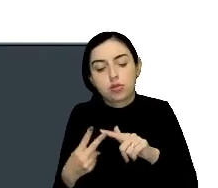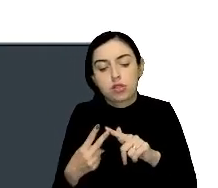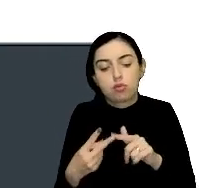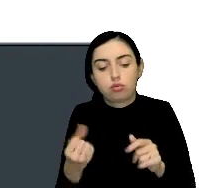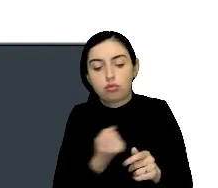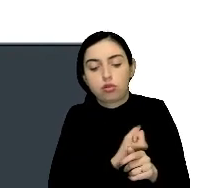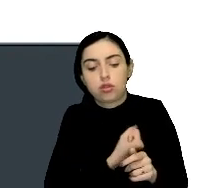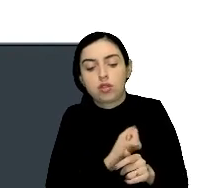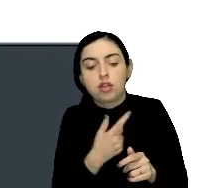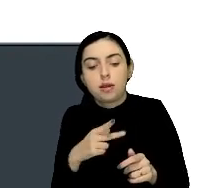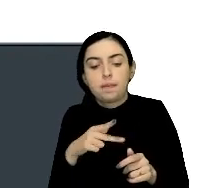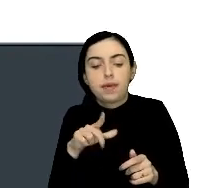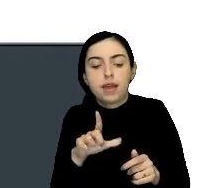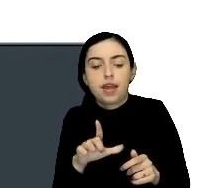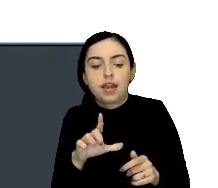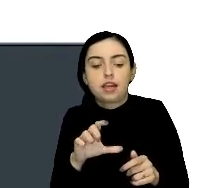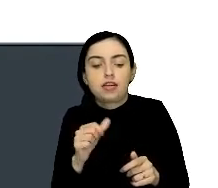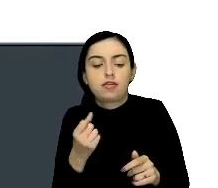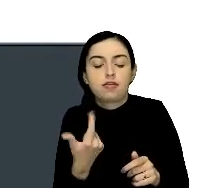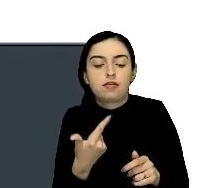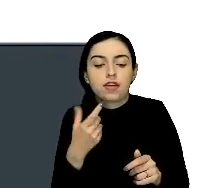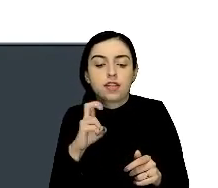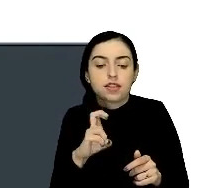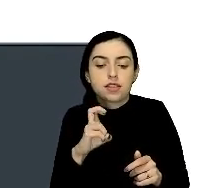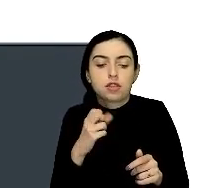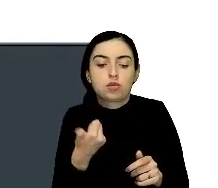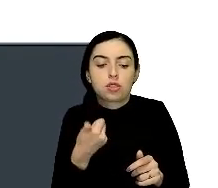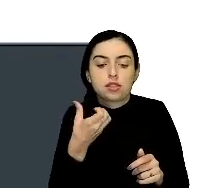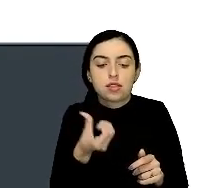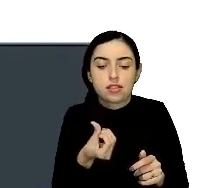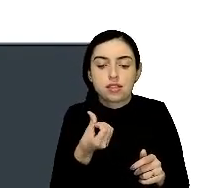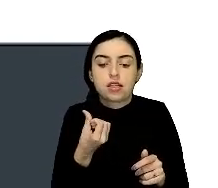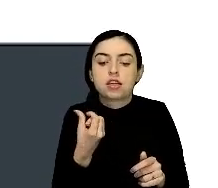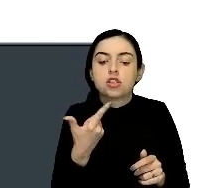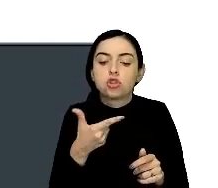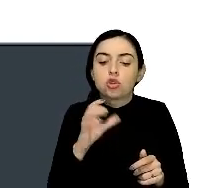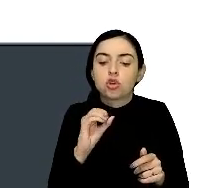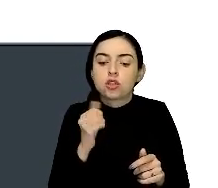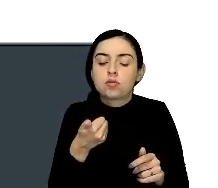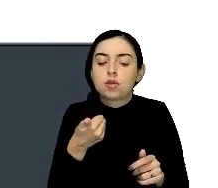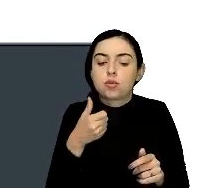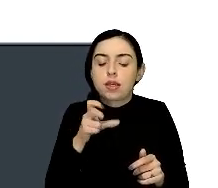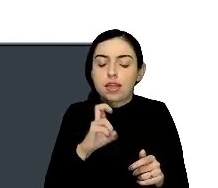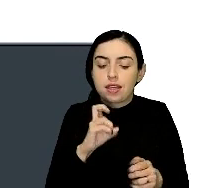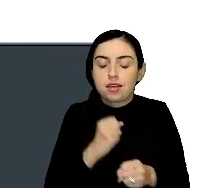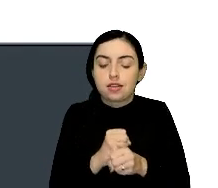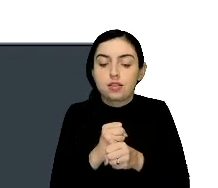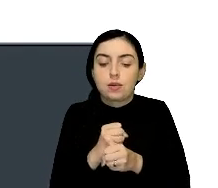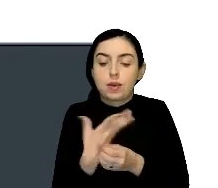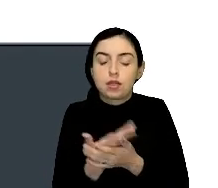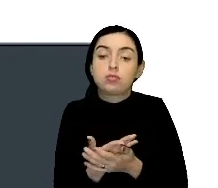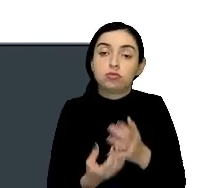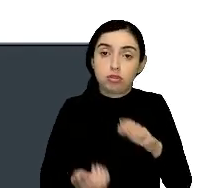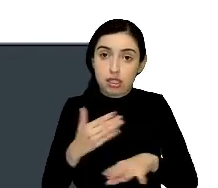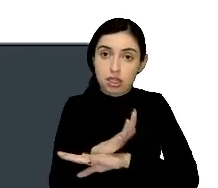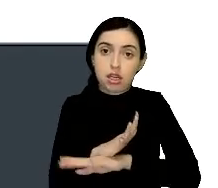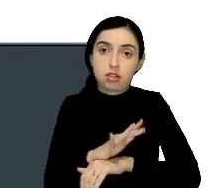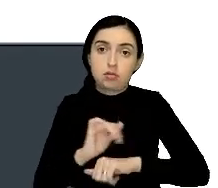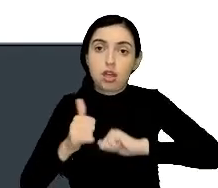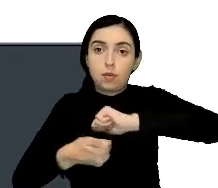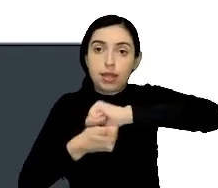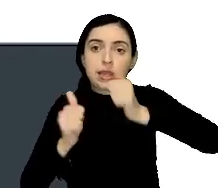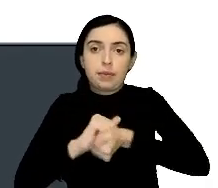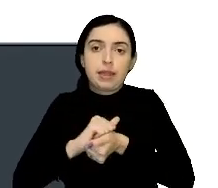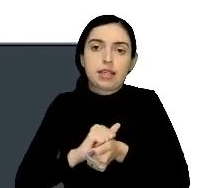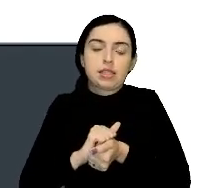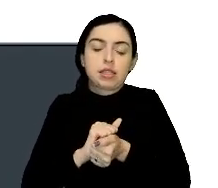PL 2516 de 2015, ele é aprovado e é gerado um substituto na Câmara,